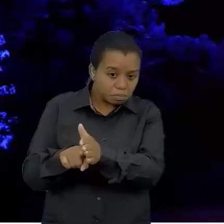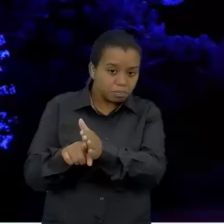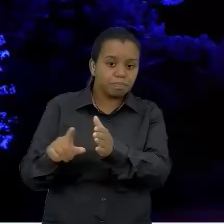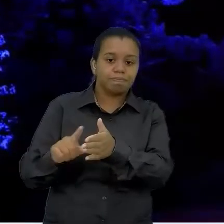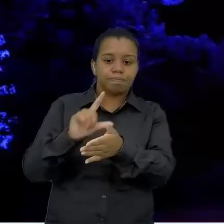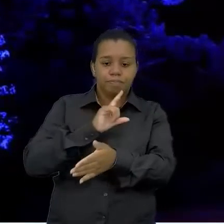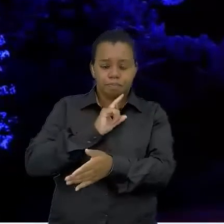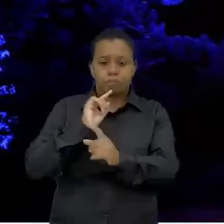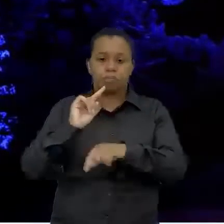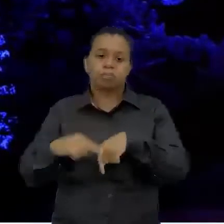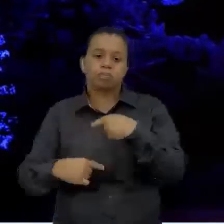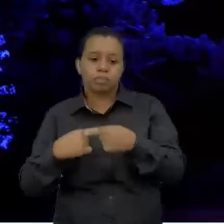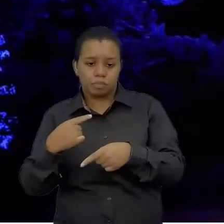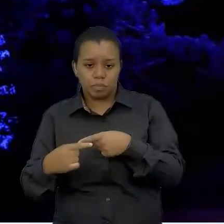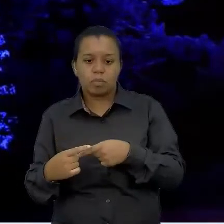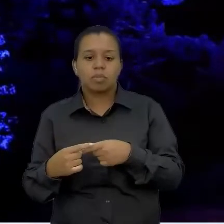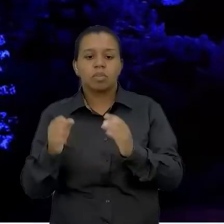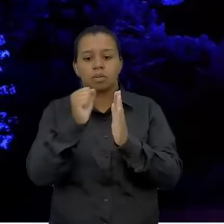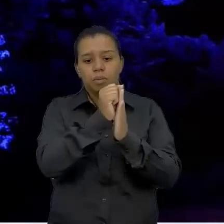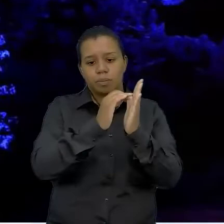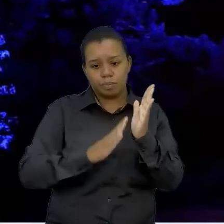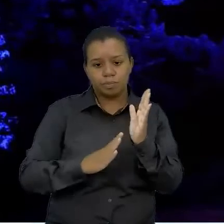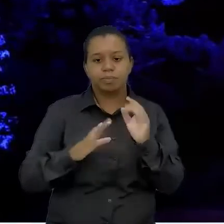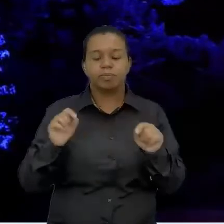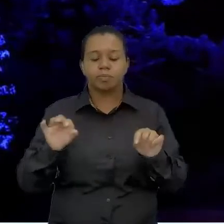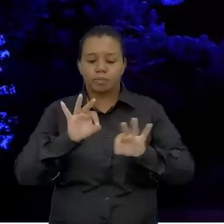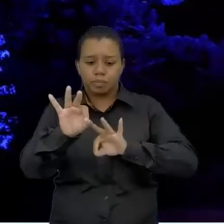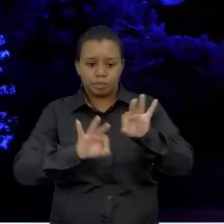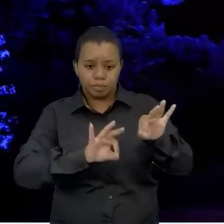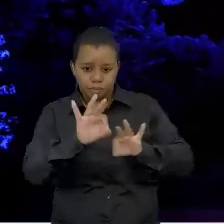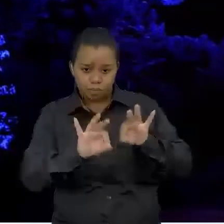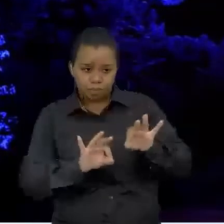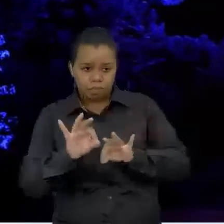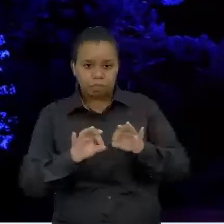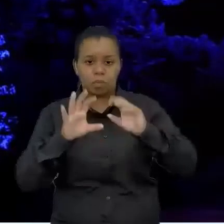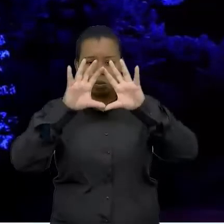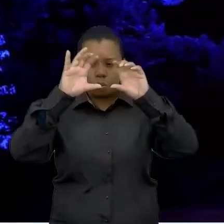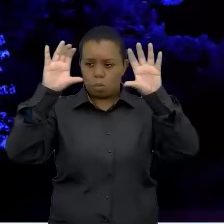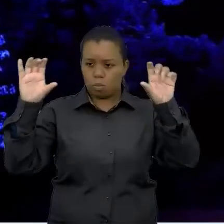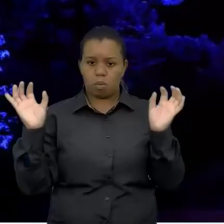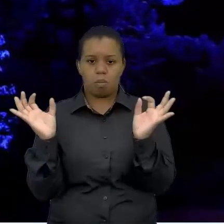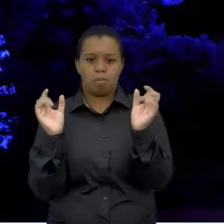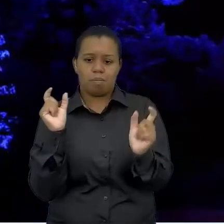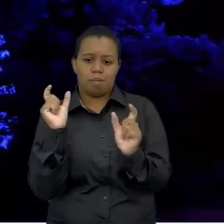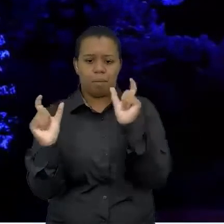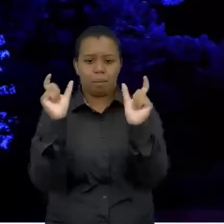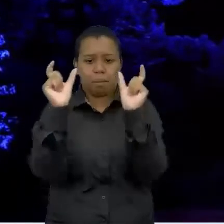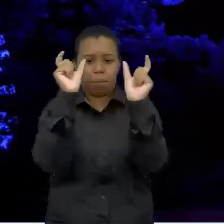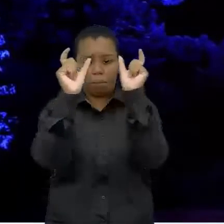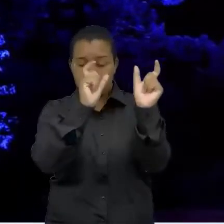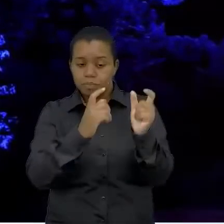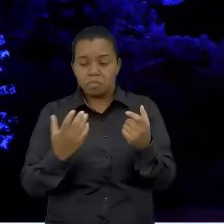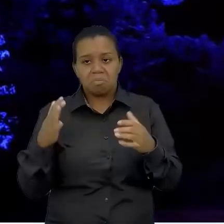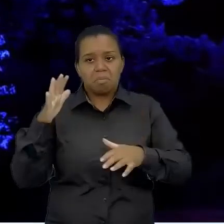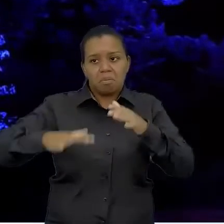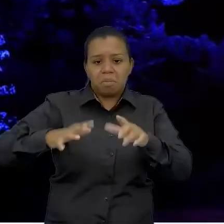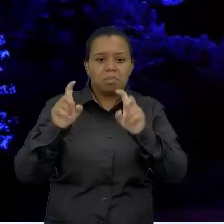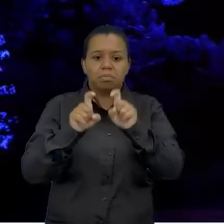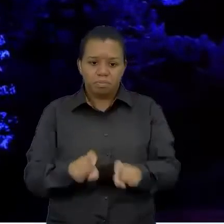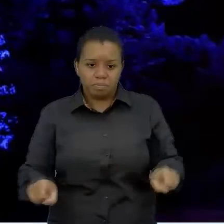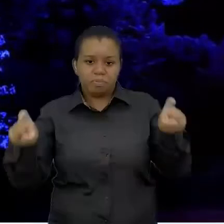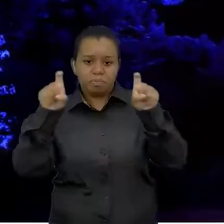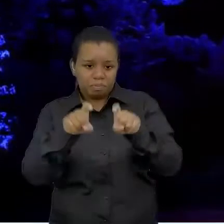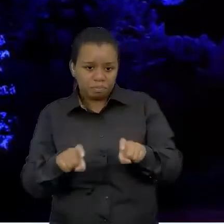ser desenvolvida por meio de uma nuvem de palavras, utilizando aí ferramentas digitais ou de